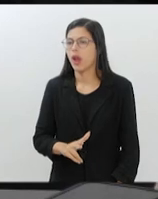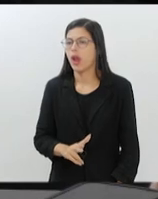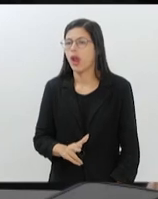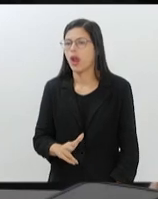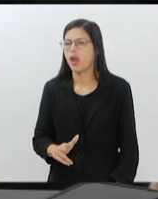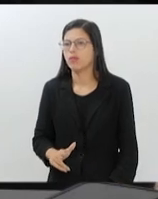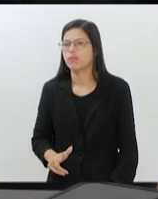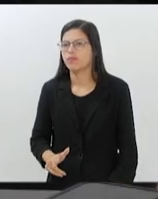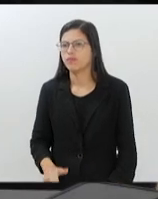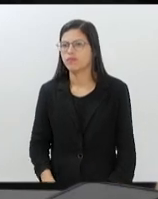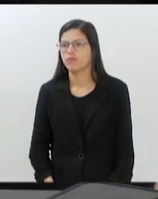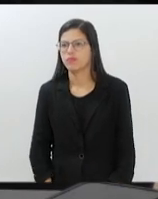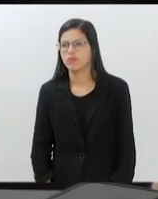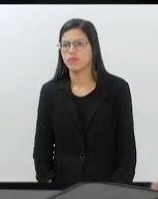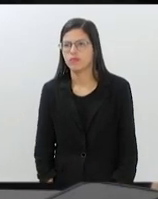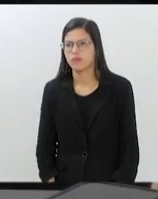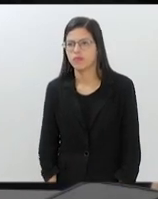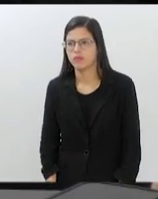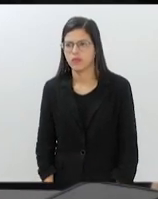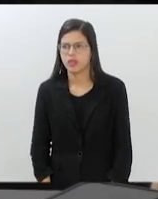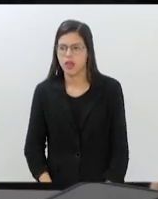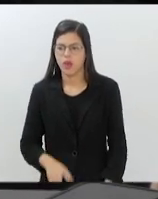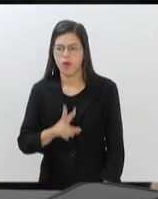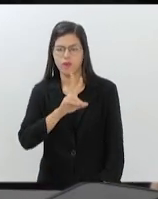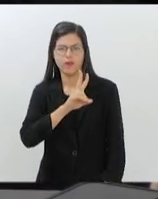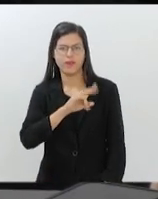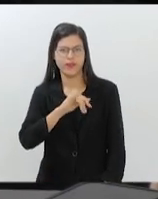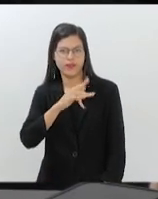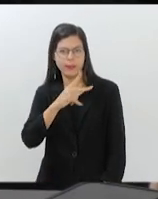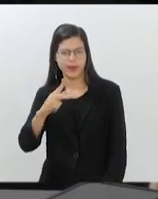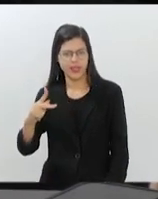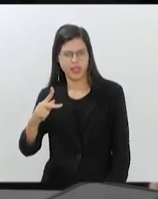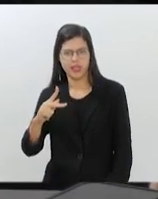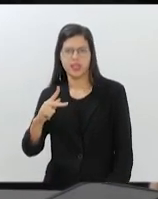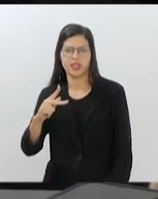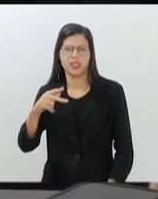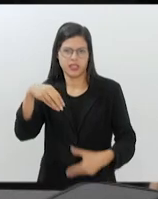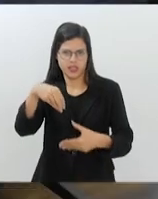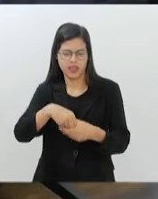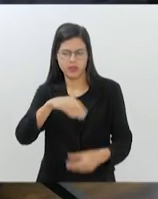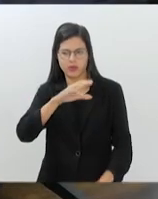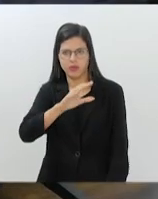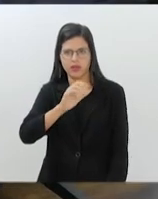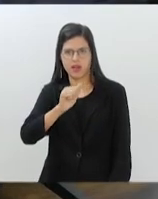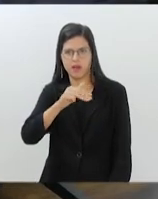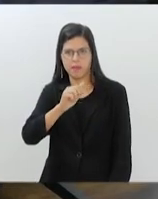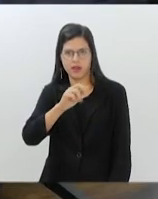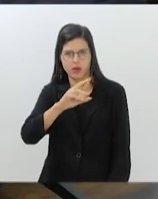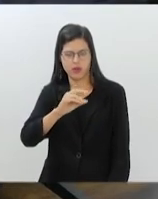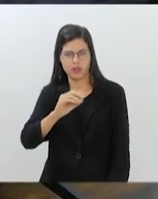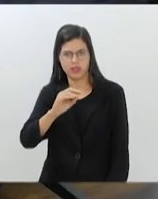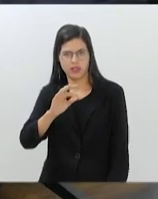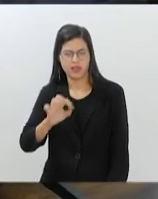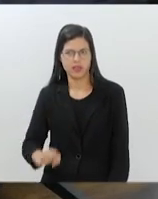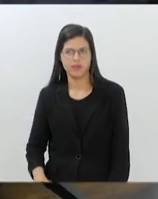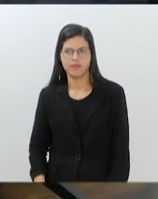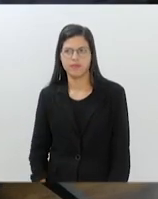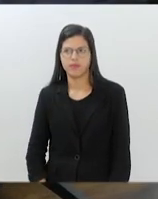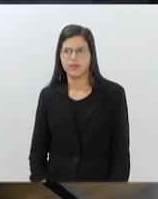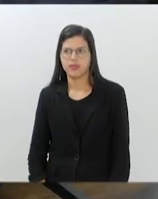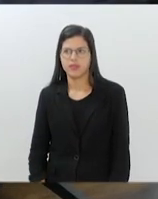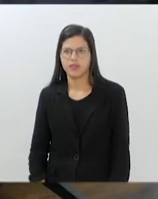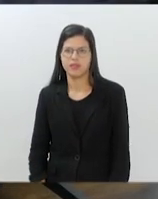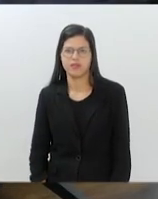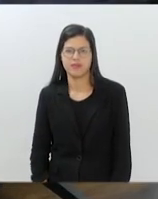um então é um camarote do camarote é o vi do Vip é uma área não é o vip do Vip vipao o